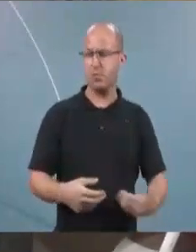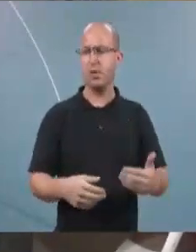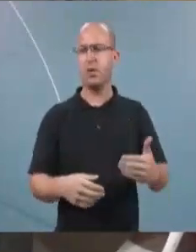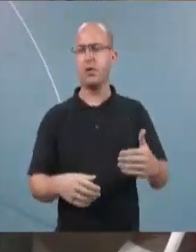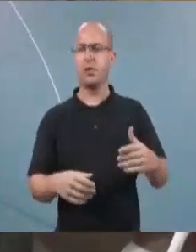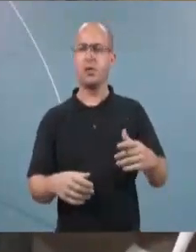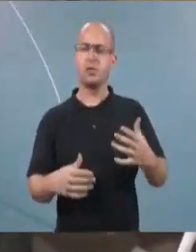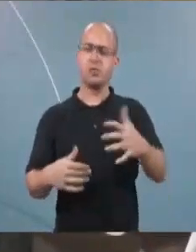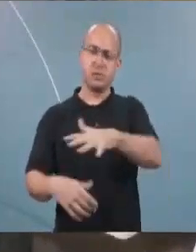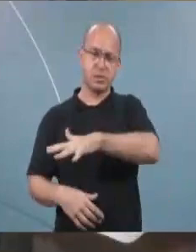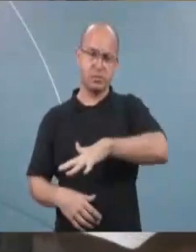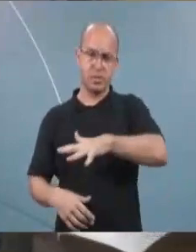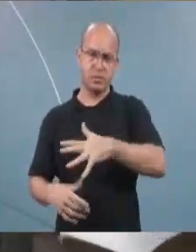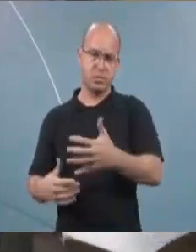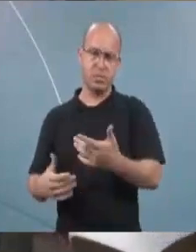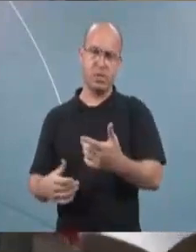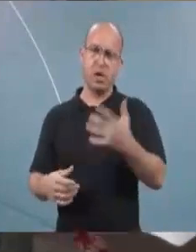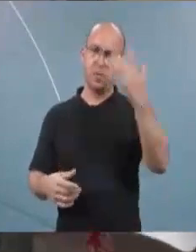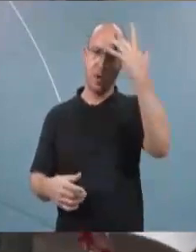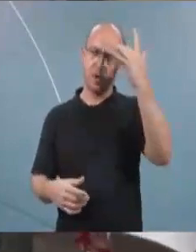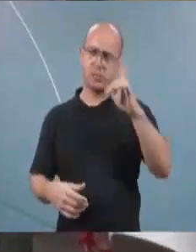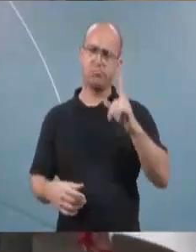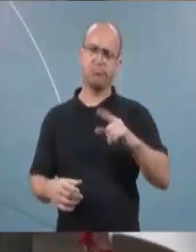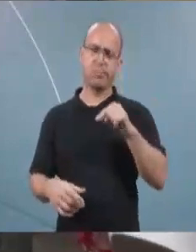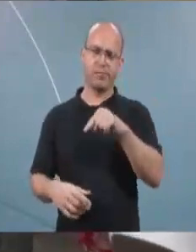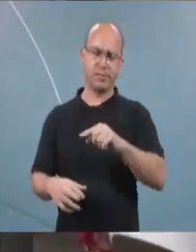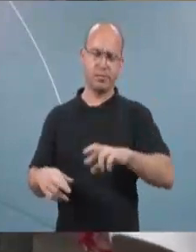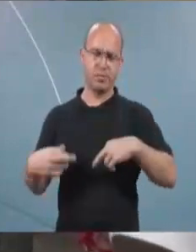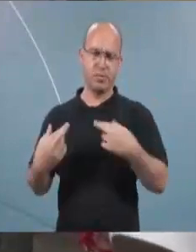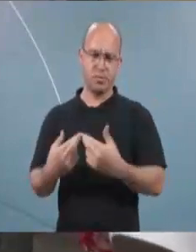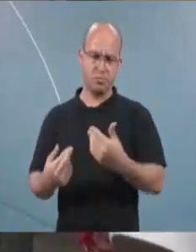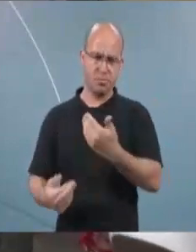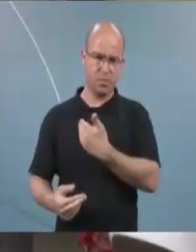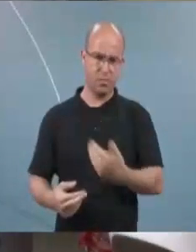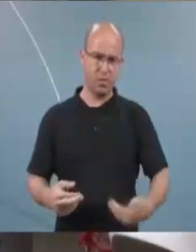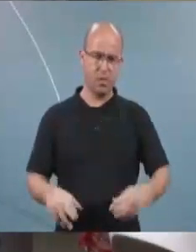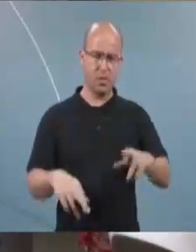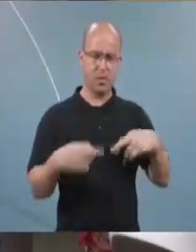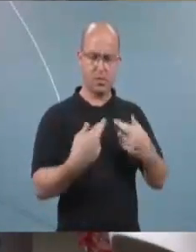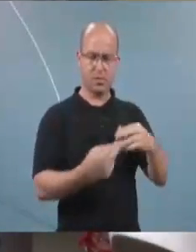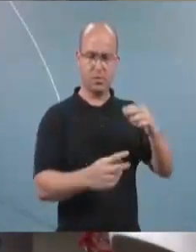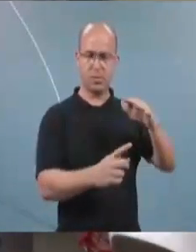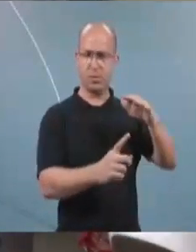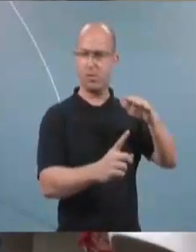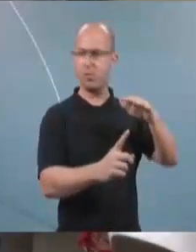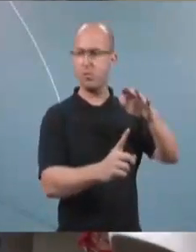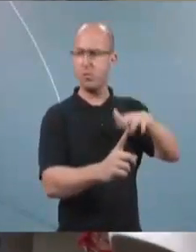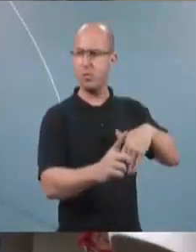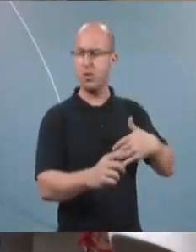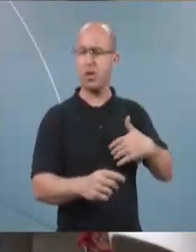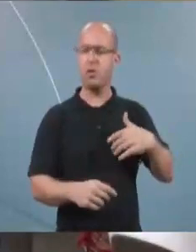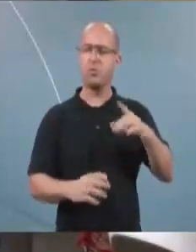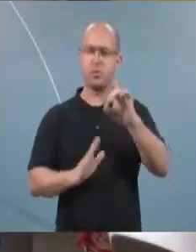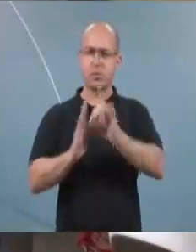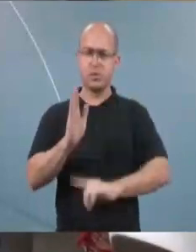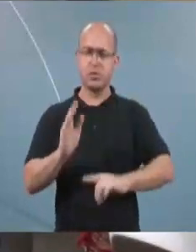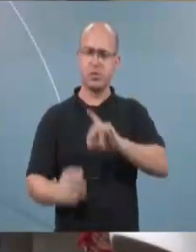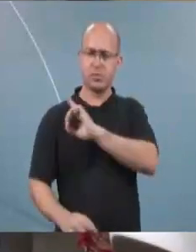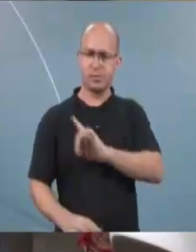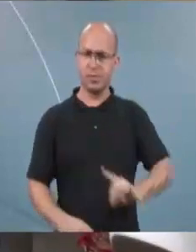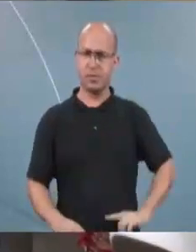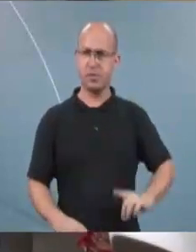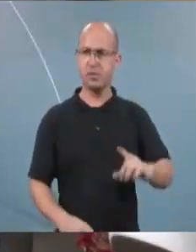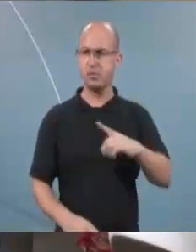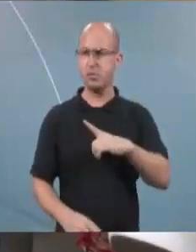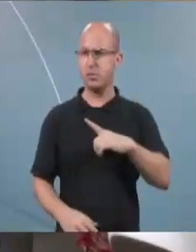deveria ser aquele espaço porque acho que fazer audiência pública e fazer sessão solene é um direito mínimo que o deputado tem aqui nessa